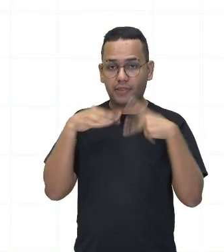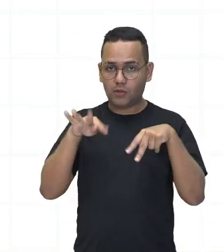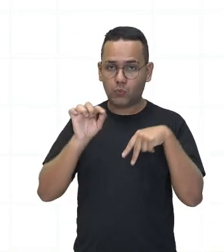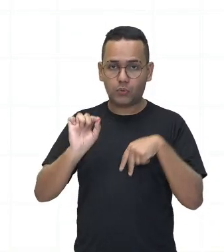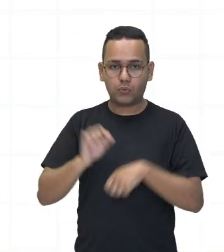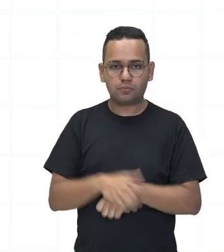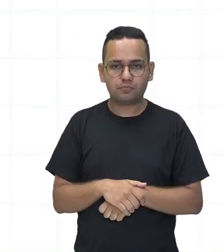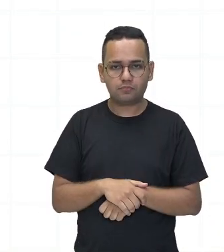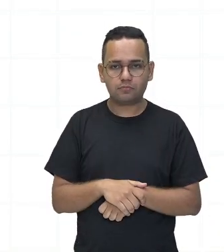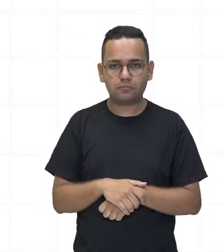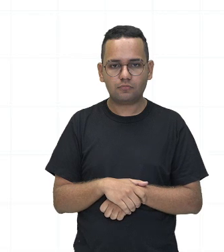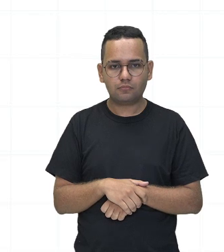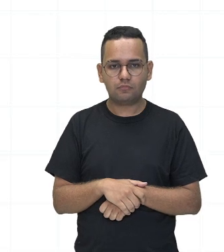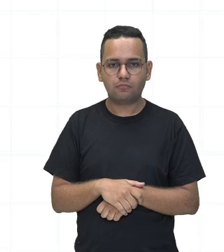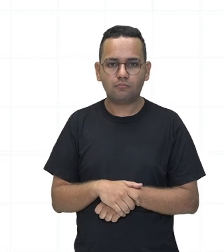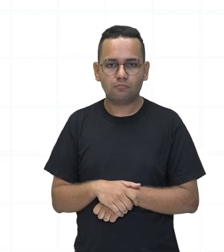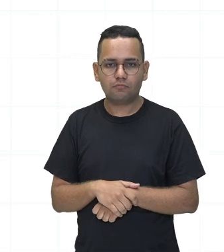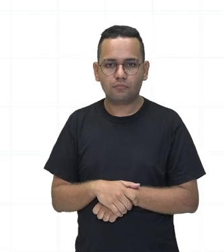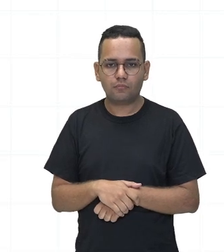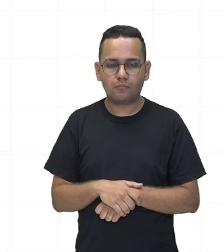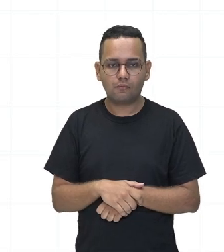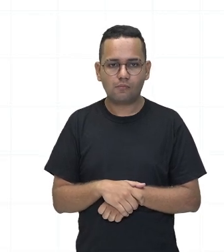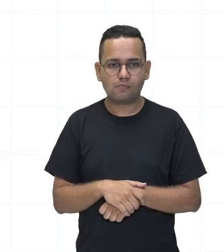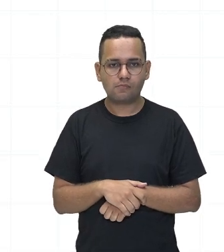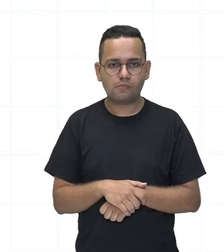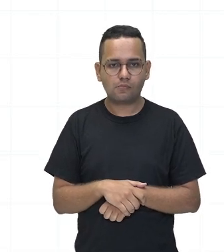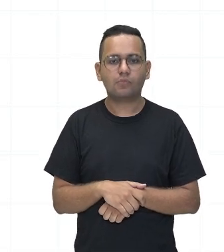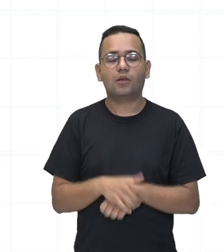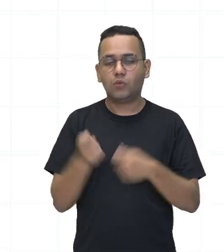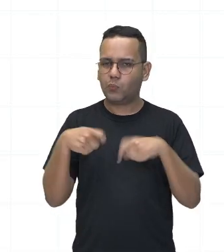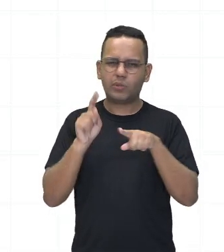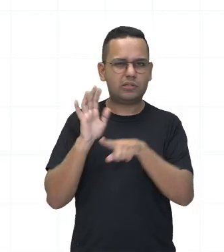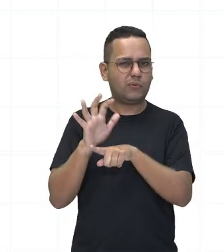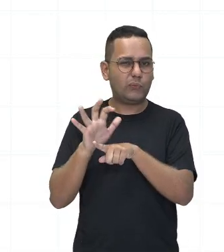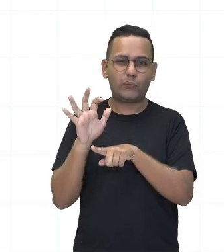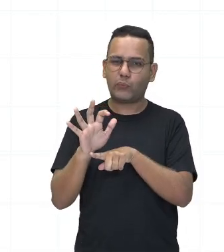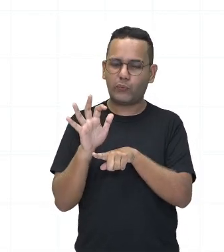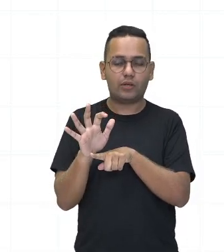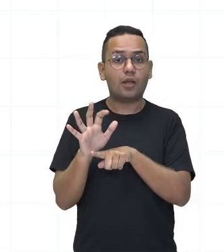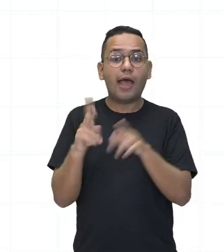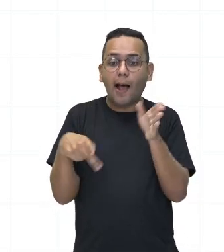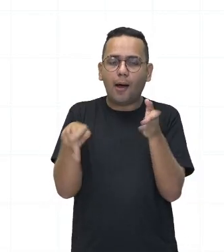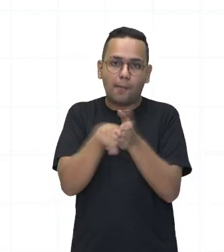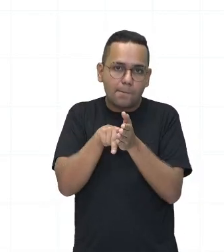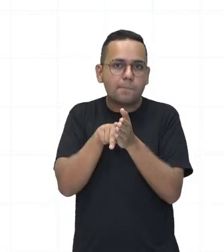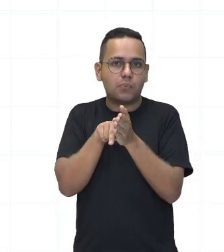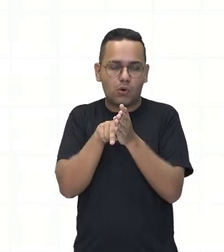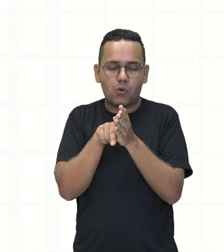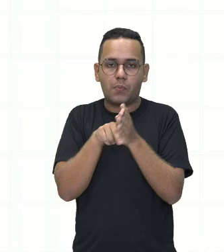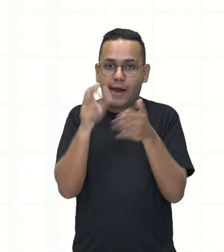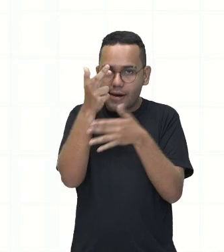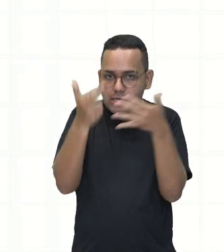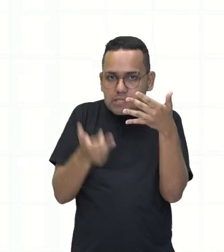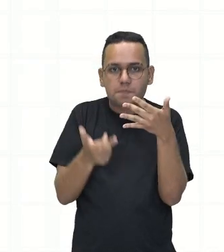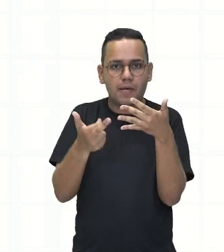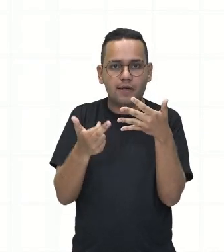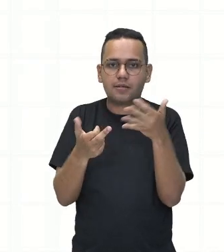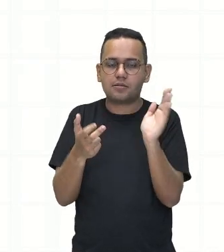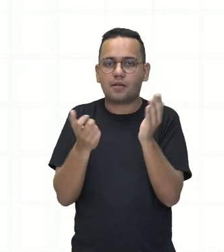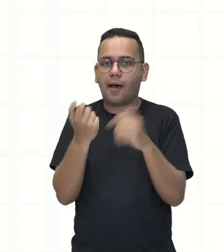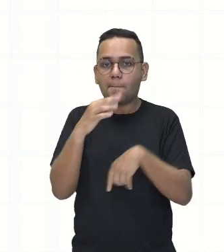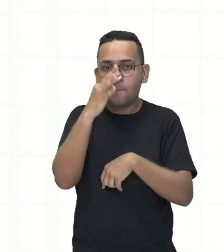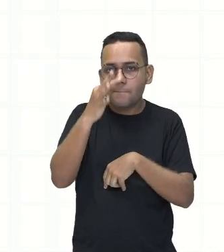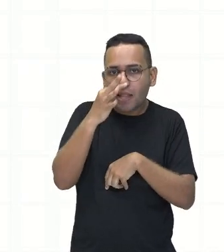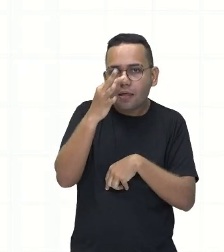ajuda de agentes internos. Quando a planta espalha sua semente sem a ajuda de nenhum elemento, dizemos que ela realiza